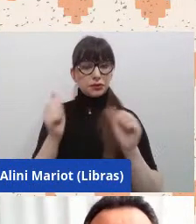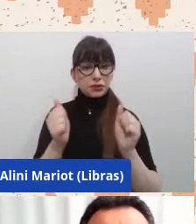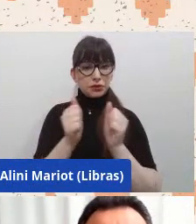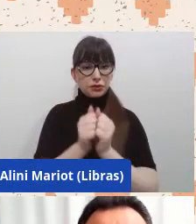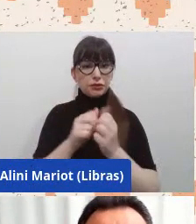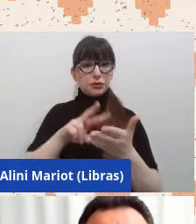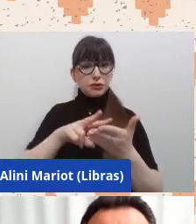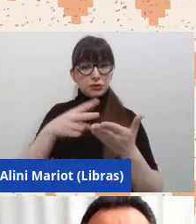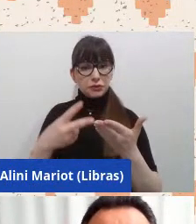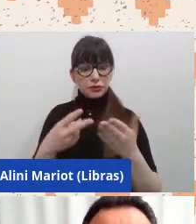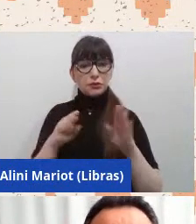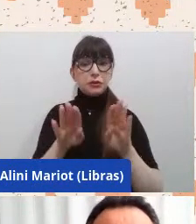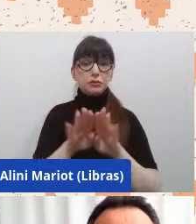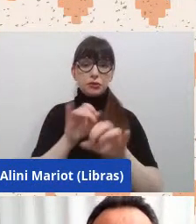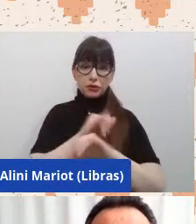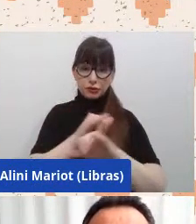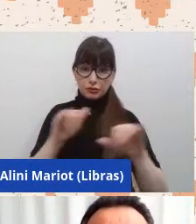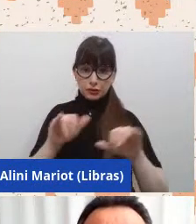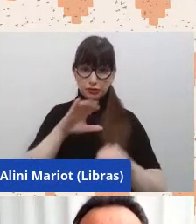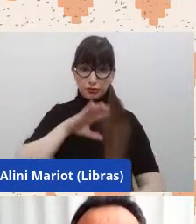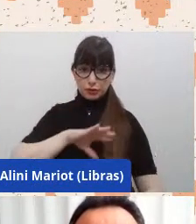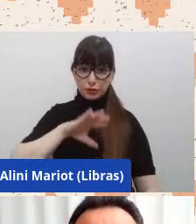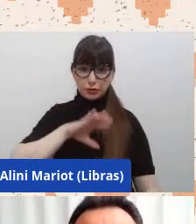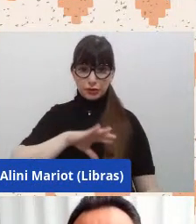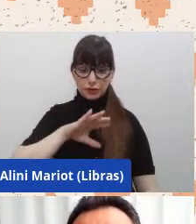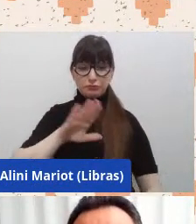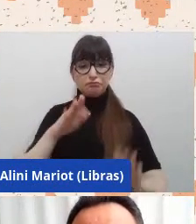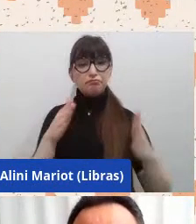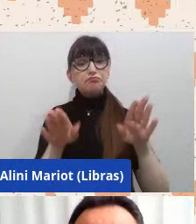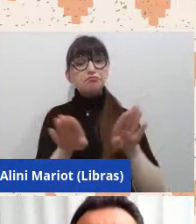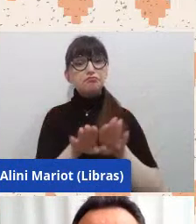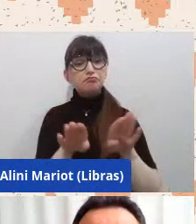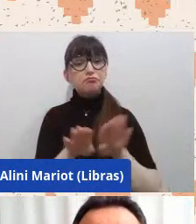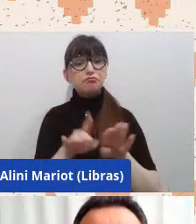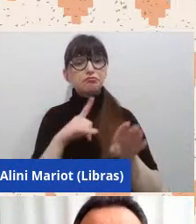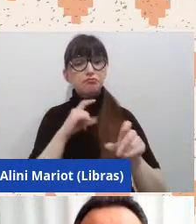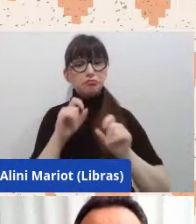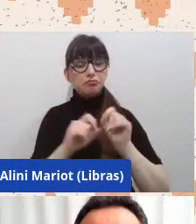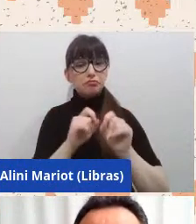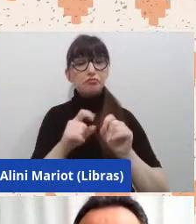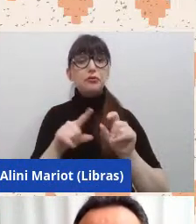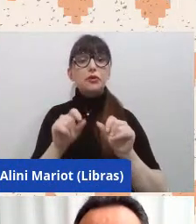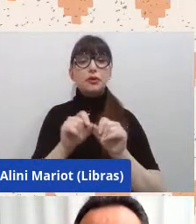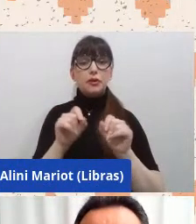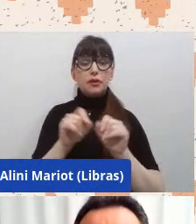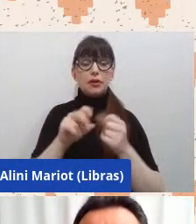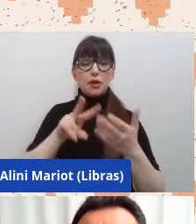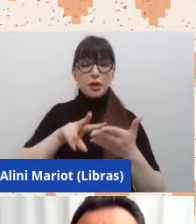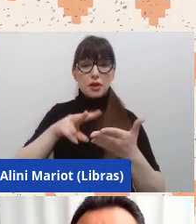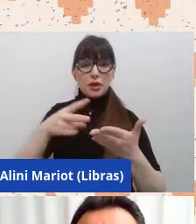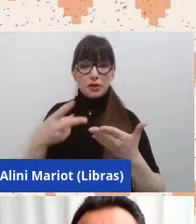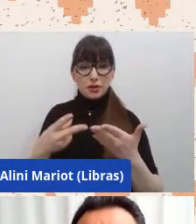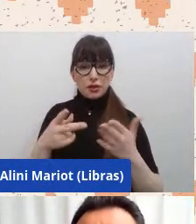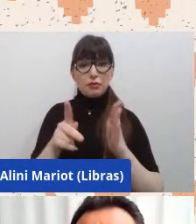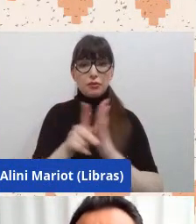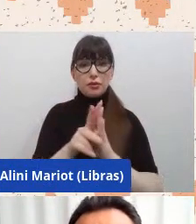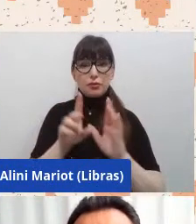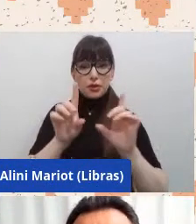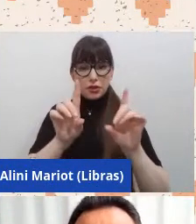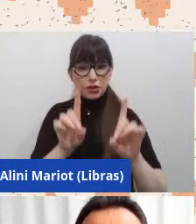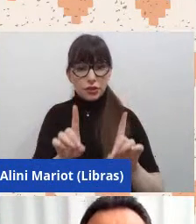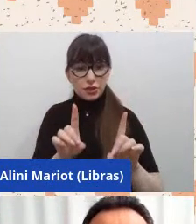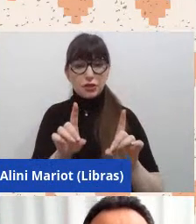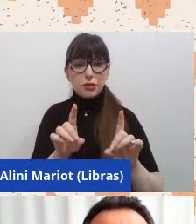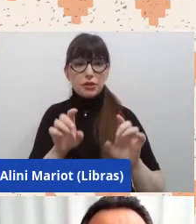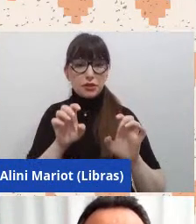traduzido e publicado em português. Também nós traduzimos neste ano as Diretrizes Éticas para a